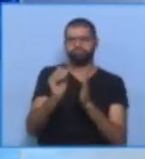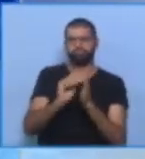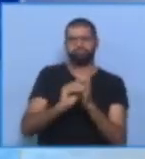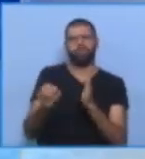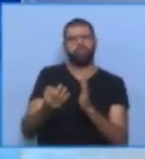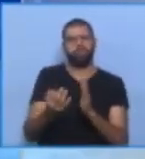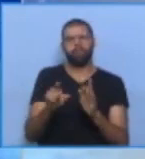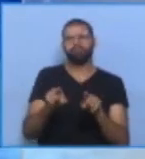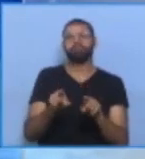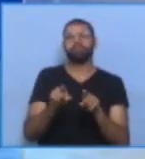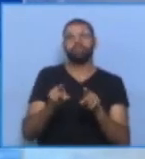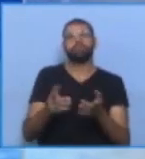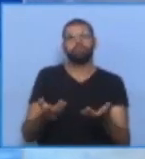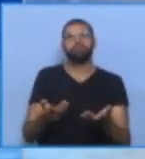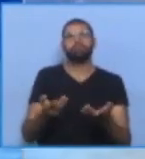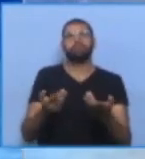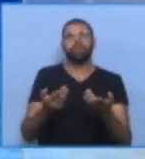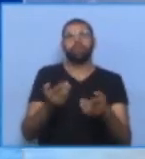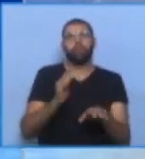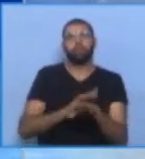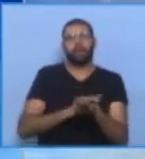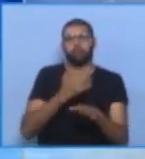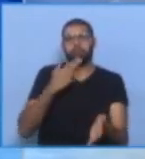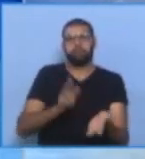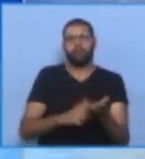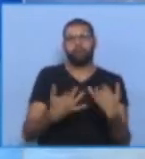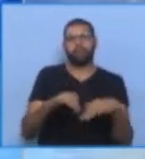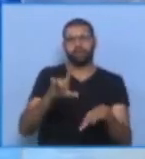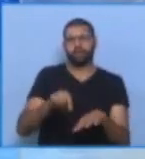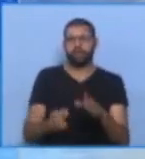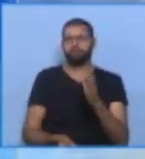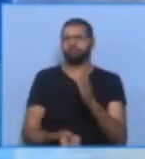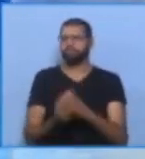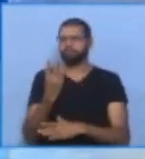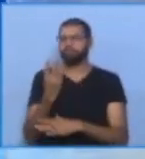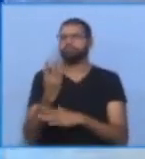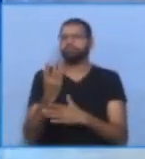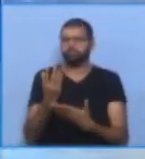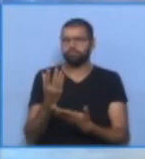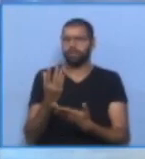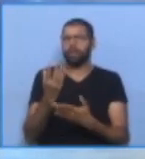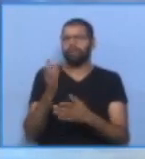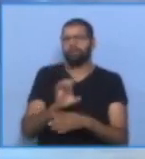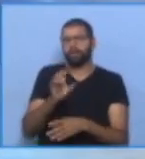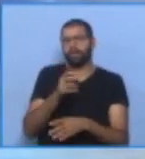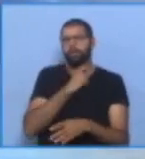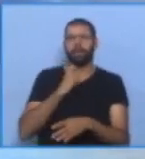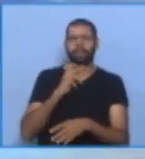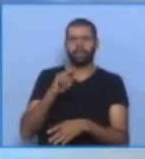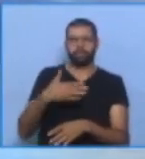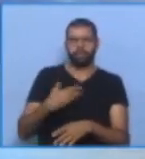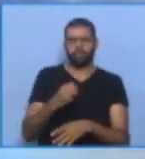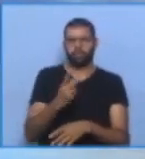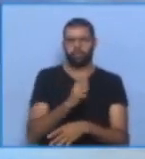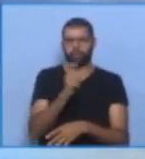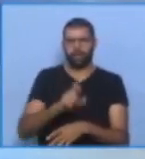que tem... Há o pecado original, mas também há a originalidade da forma como o padre Armindo Vaz quis olhar